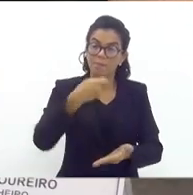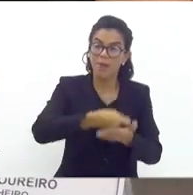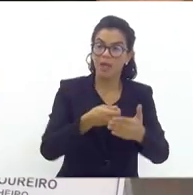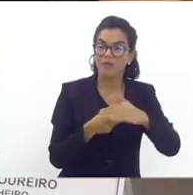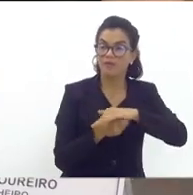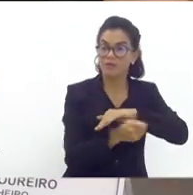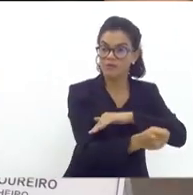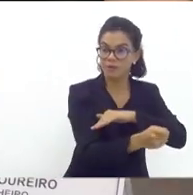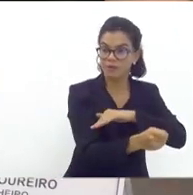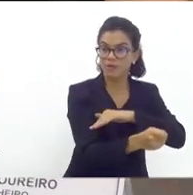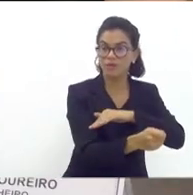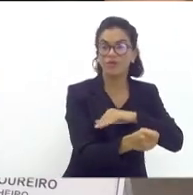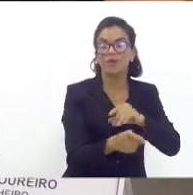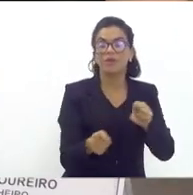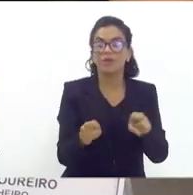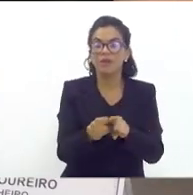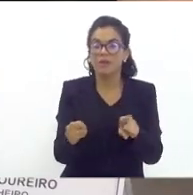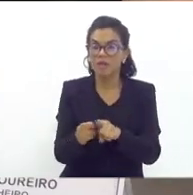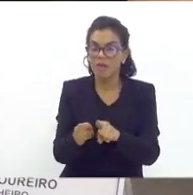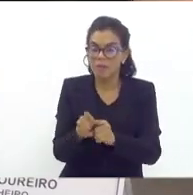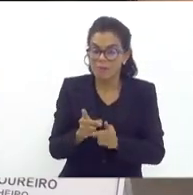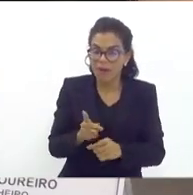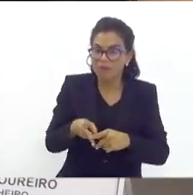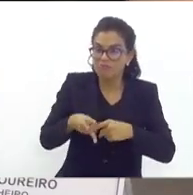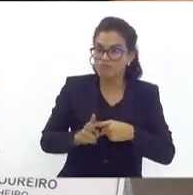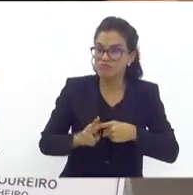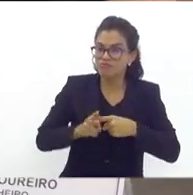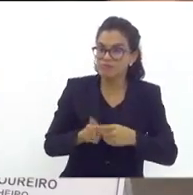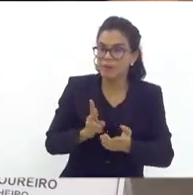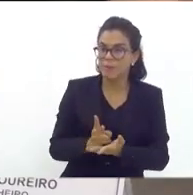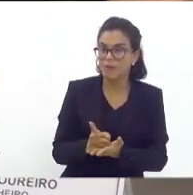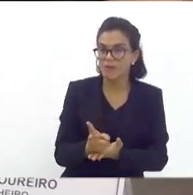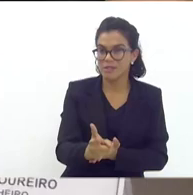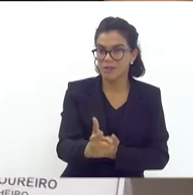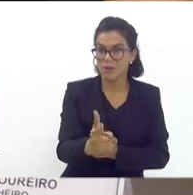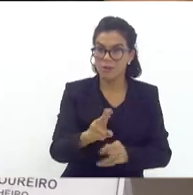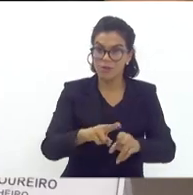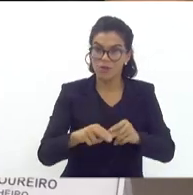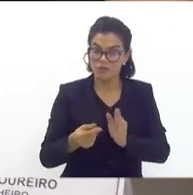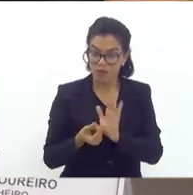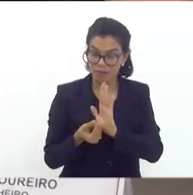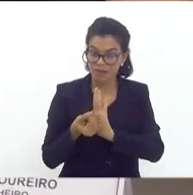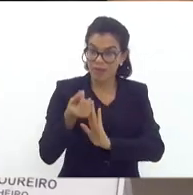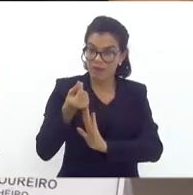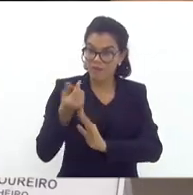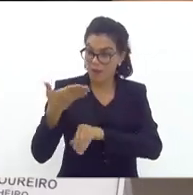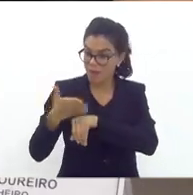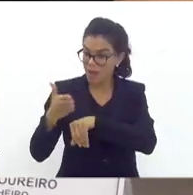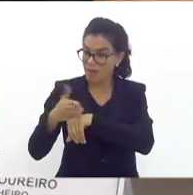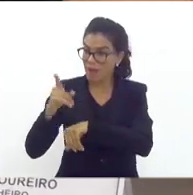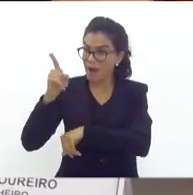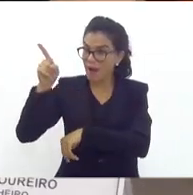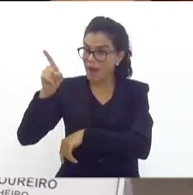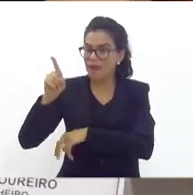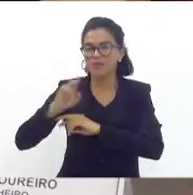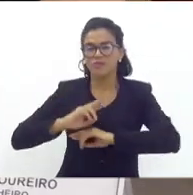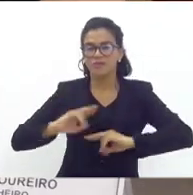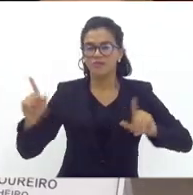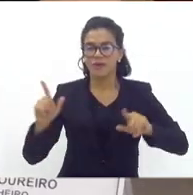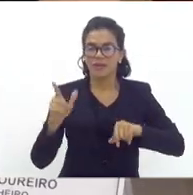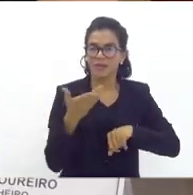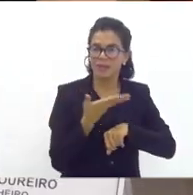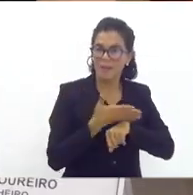investimento e para fazer a manutenção da estrada por isso que a tarifa que se pratica lá é uma tarifa completamente